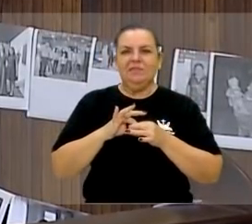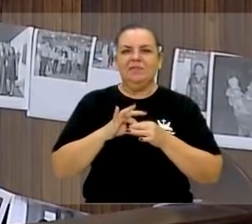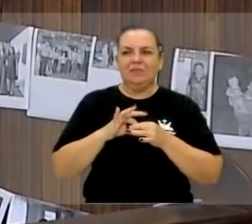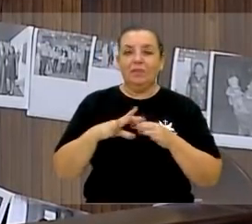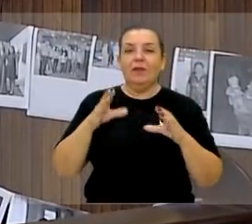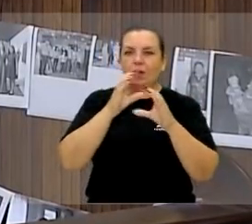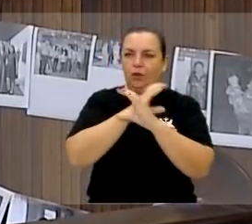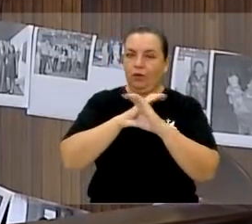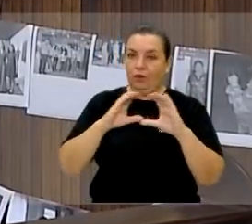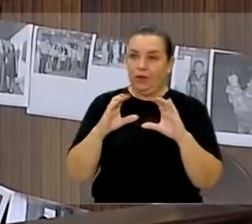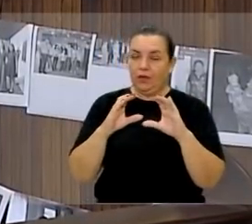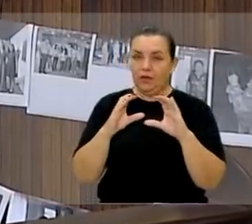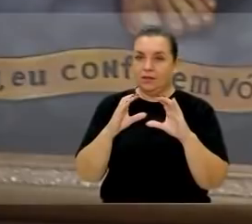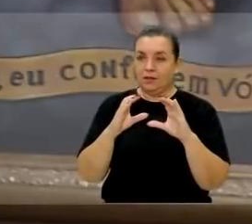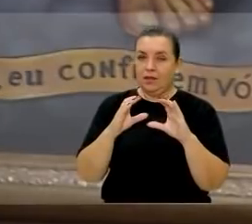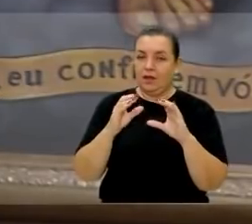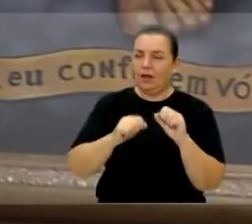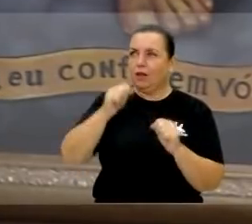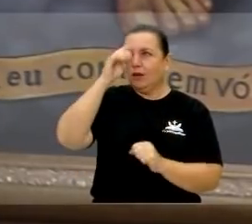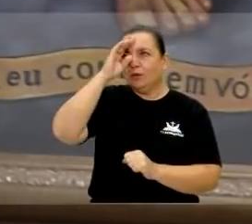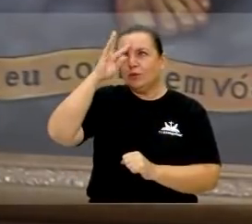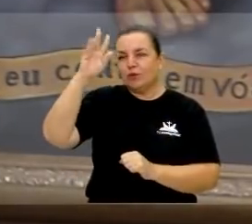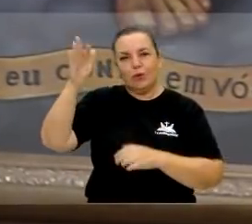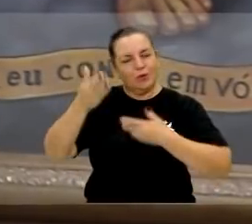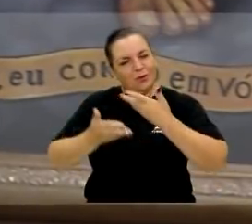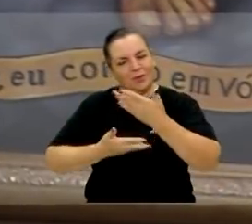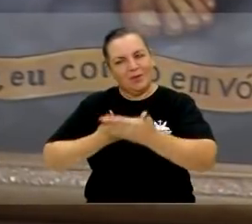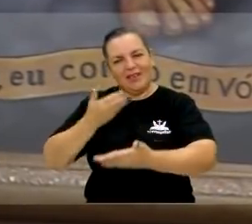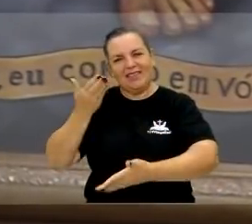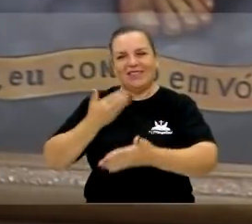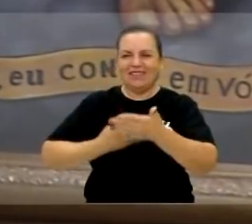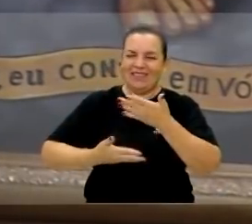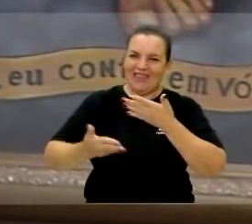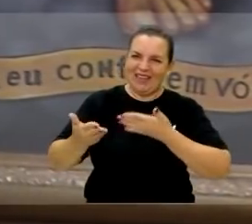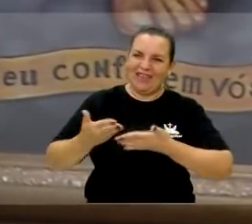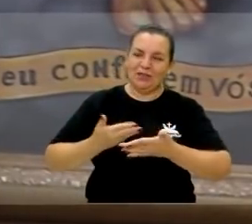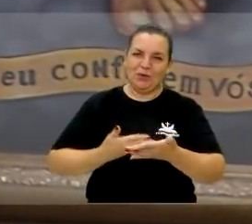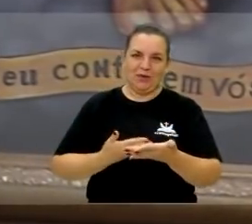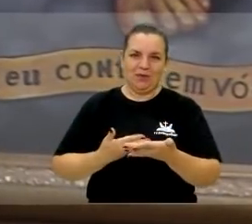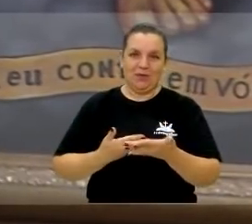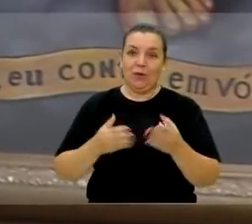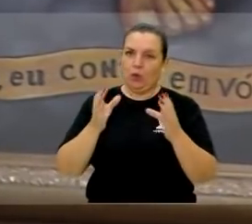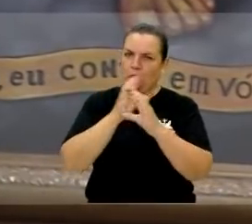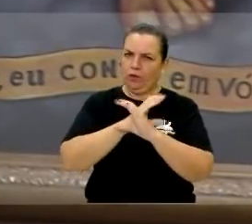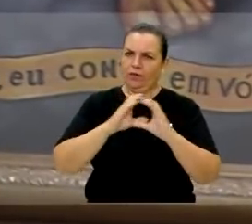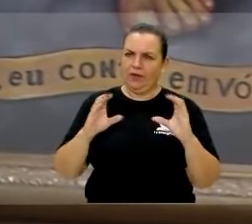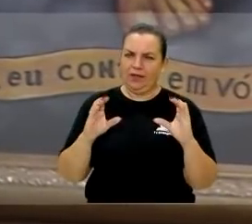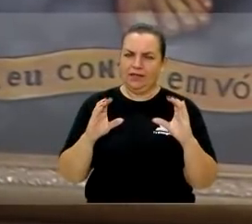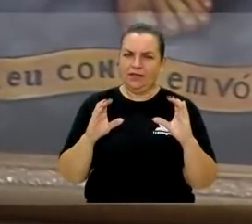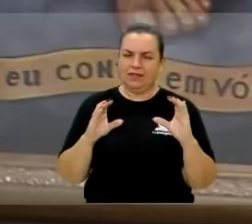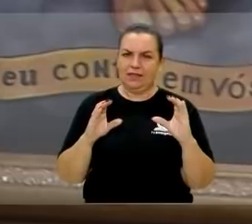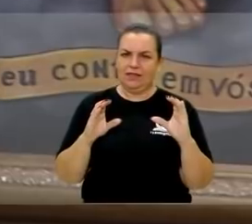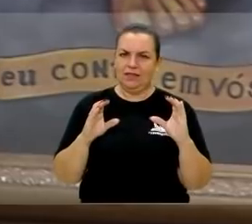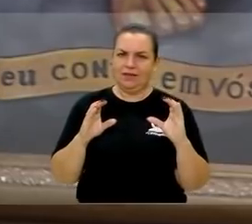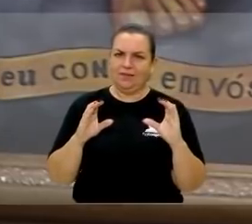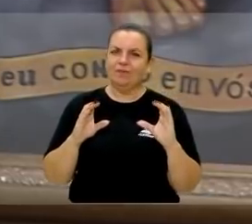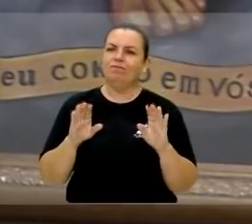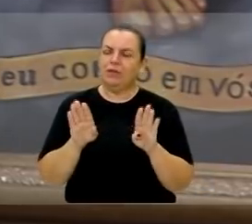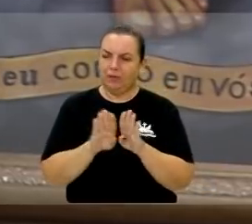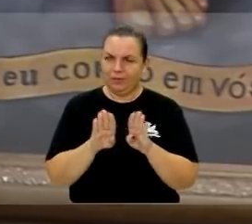Confiança vem dos sonhos partilhados. Confiança vem